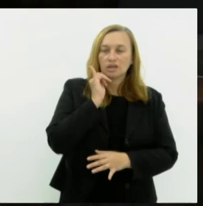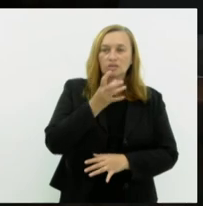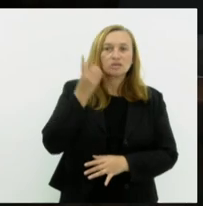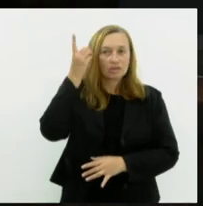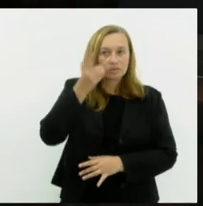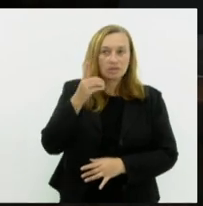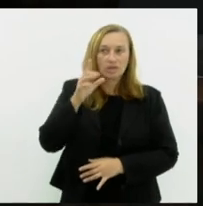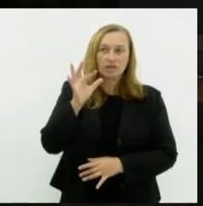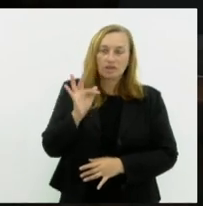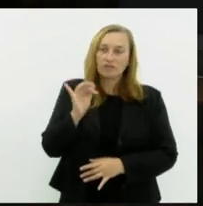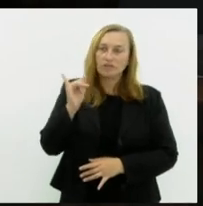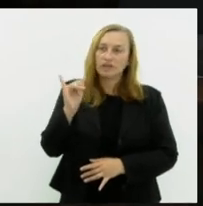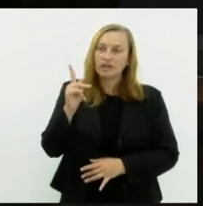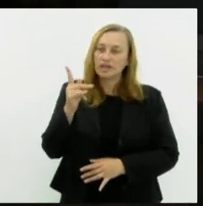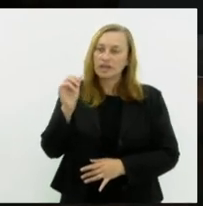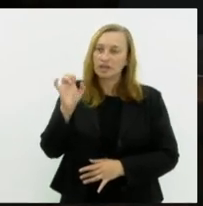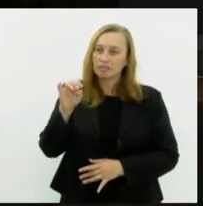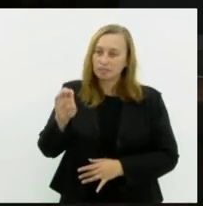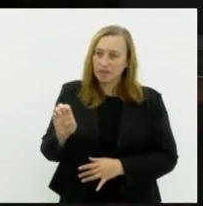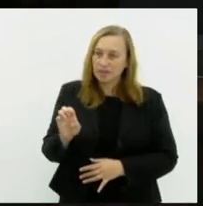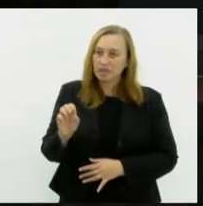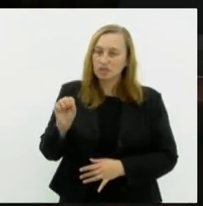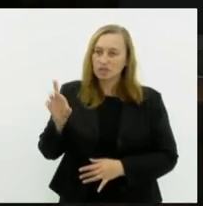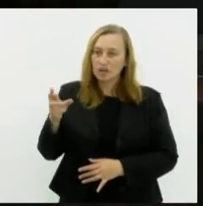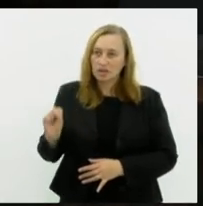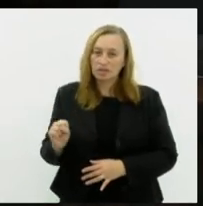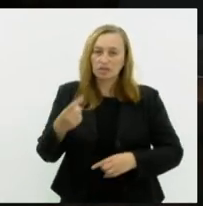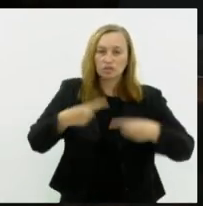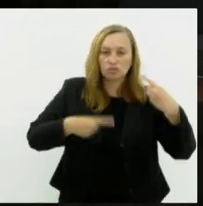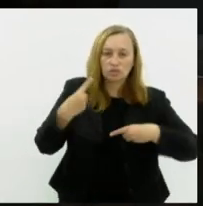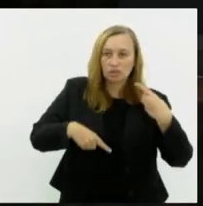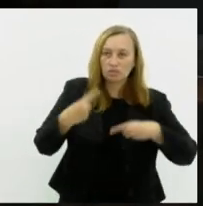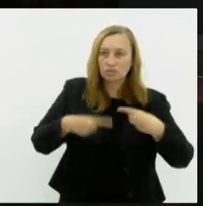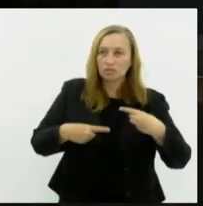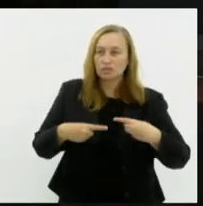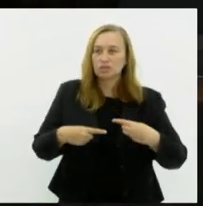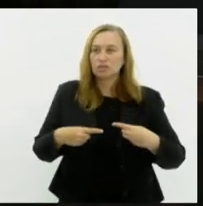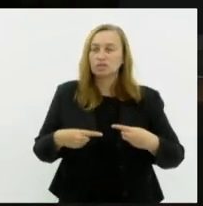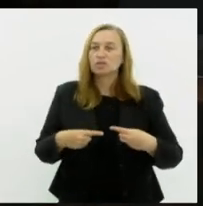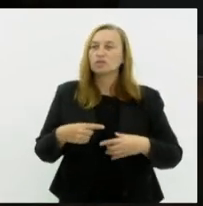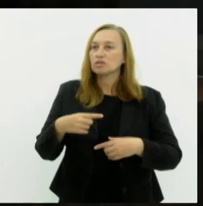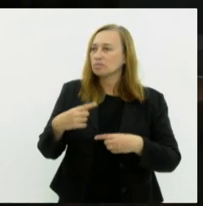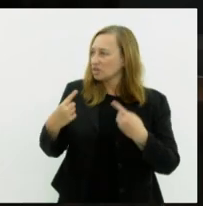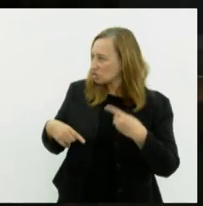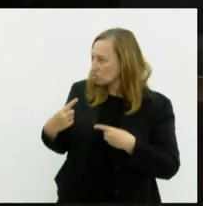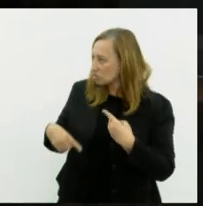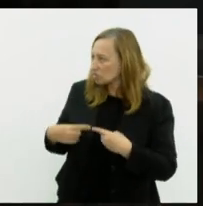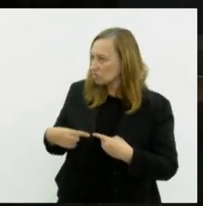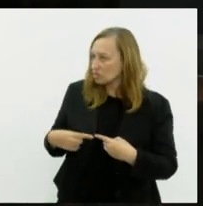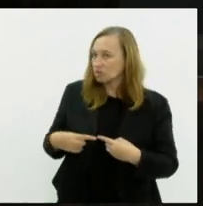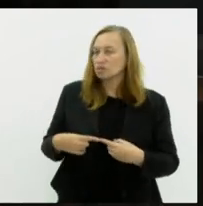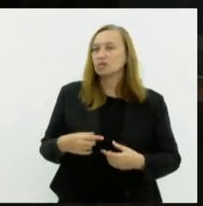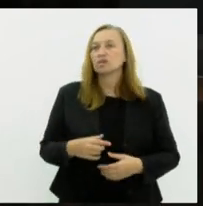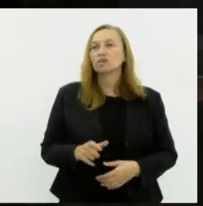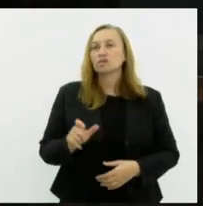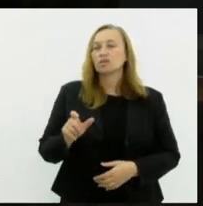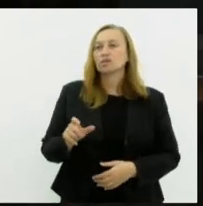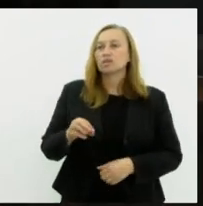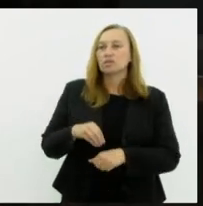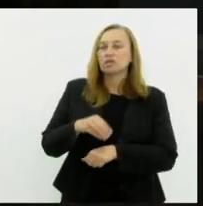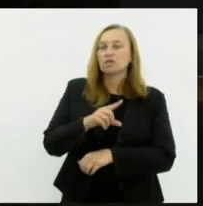deputado Felipe Soares. Em discussão, para discutir, o autor da